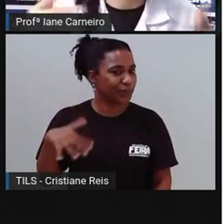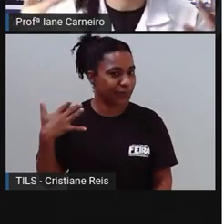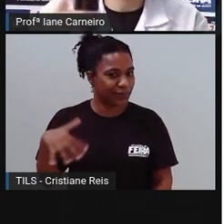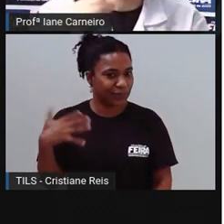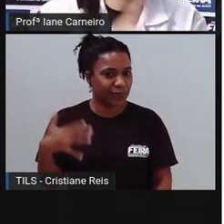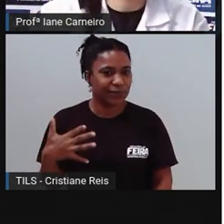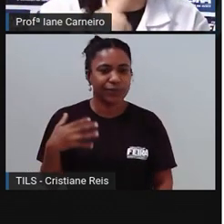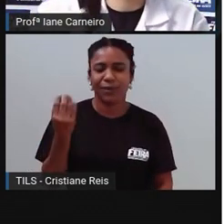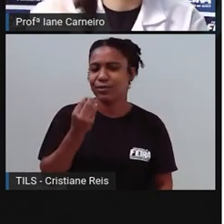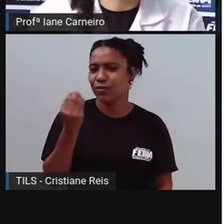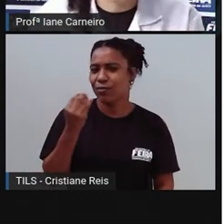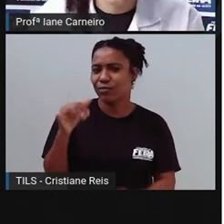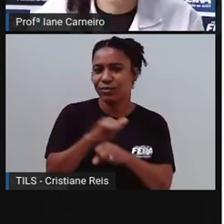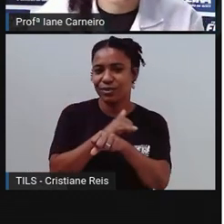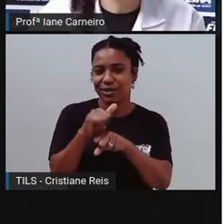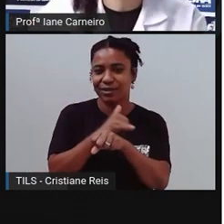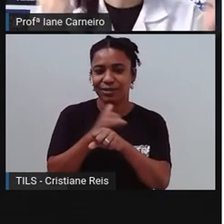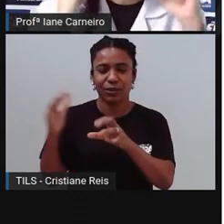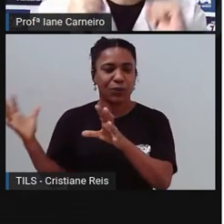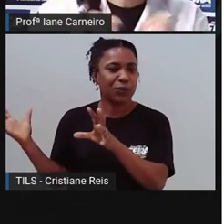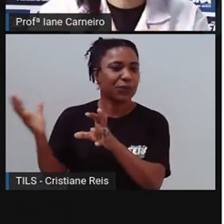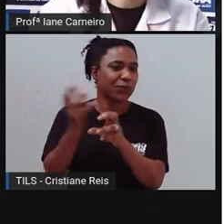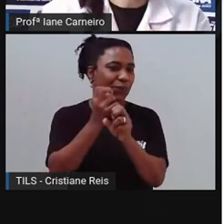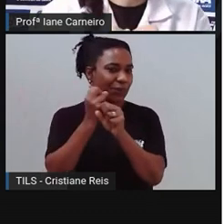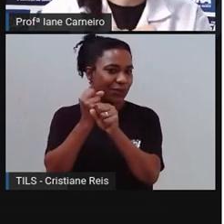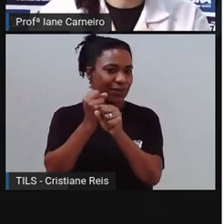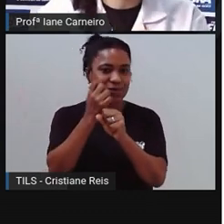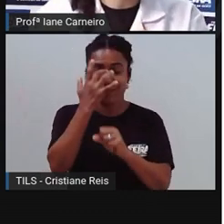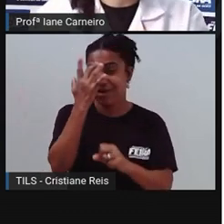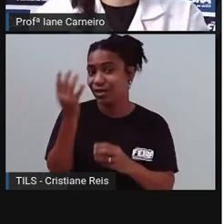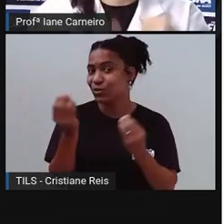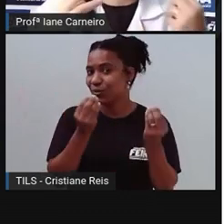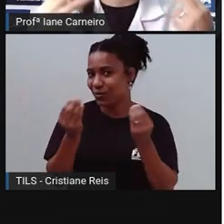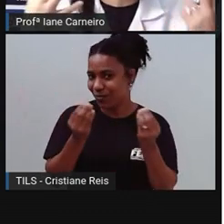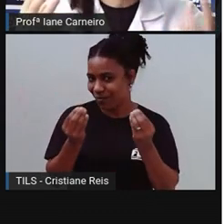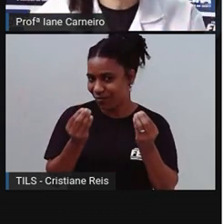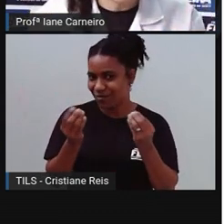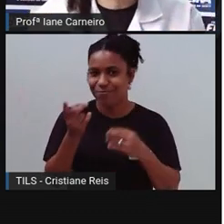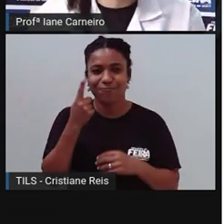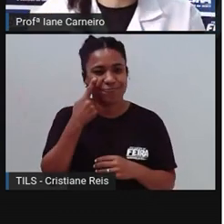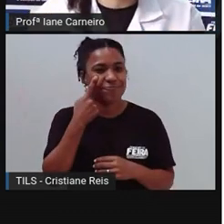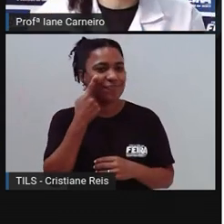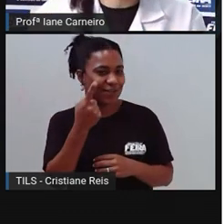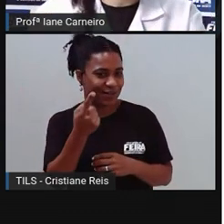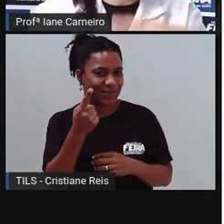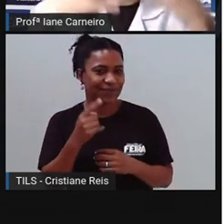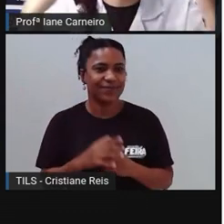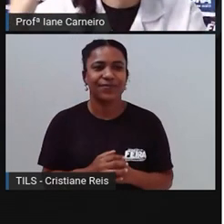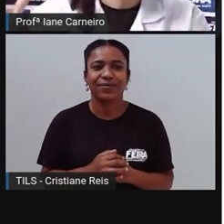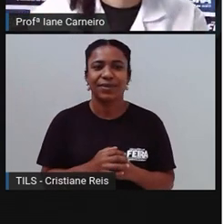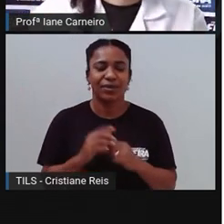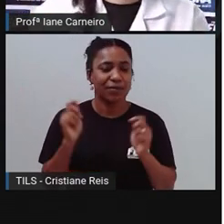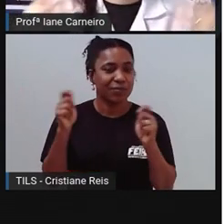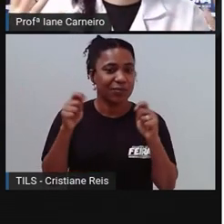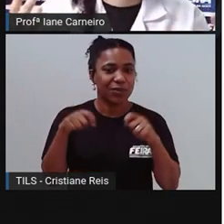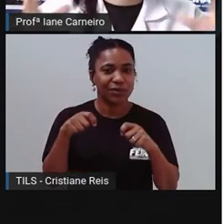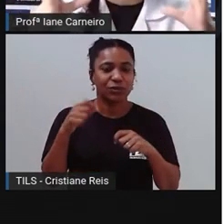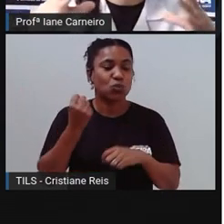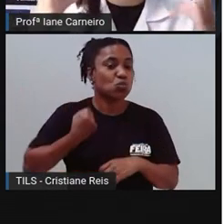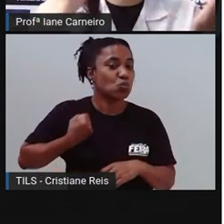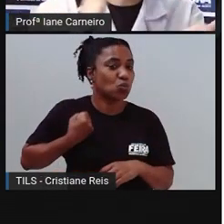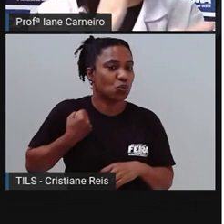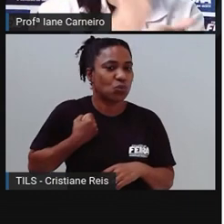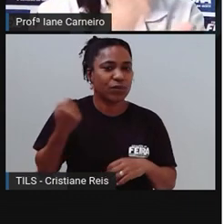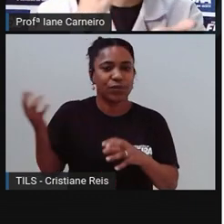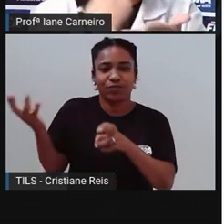contar sem eu precisar contar de um em um, né? Existe uma estratégia que a gente pode contar as bolinhas, né? Contar os números